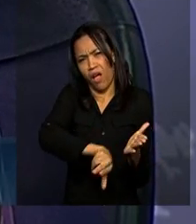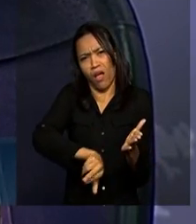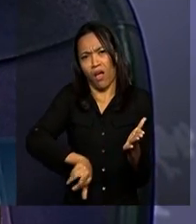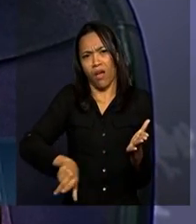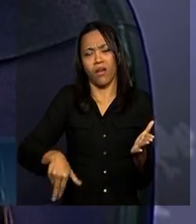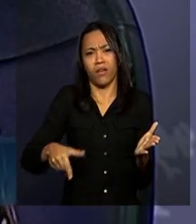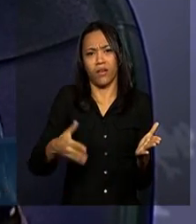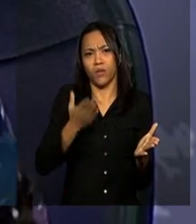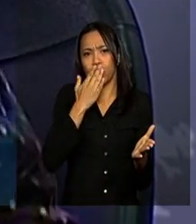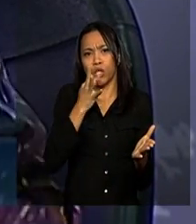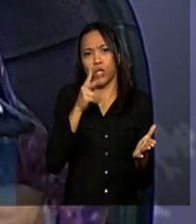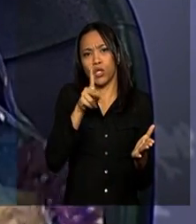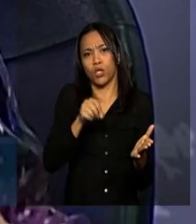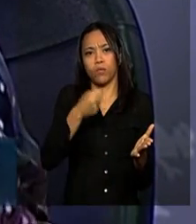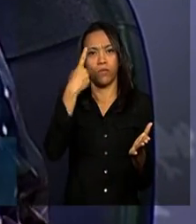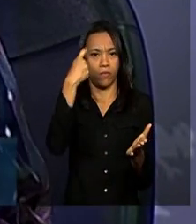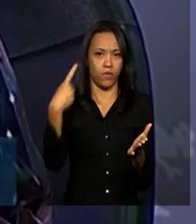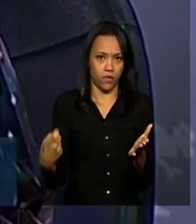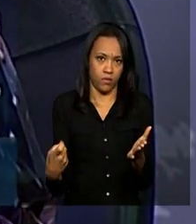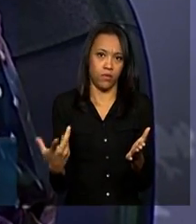de violência.